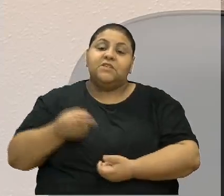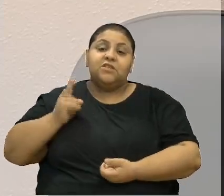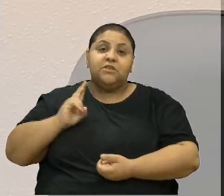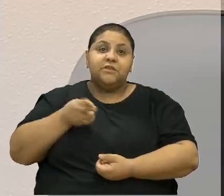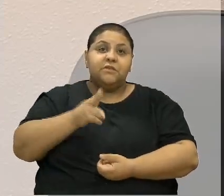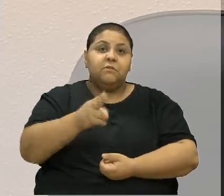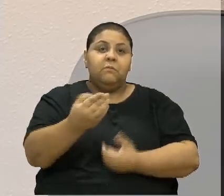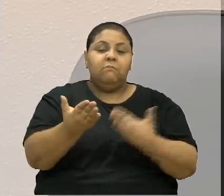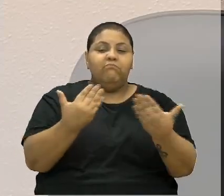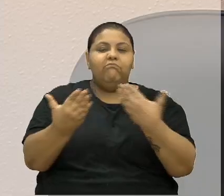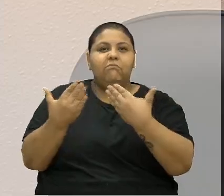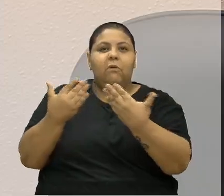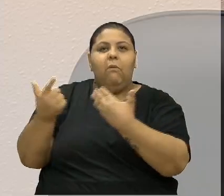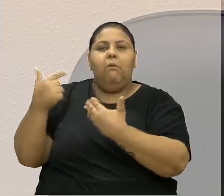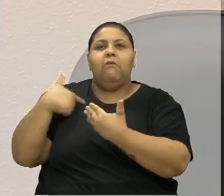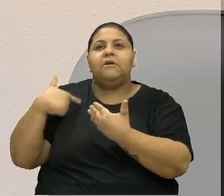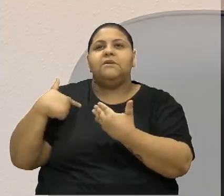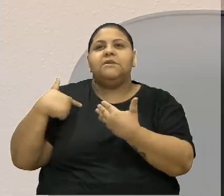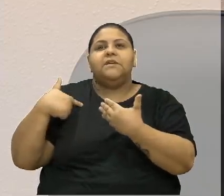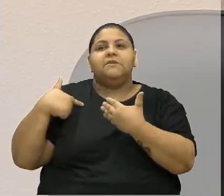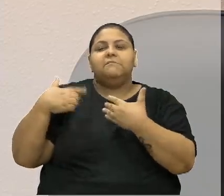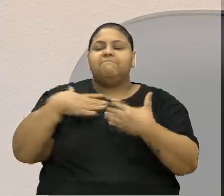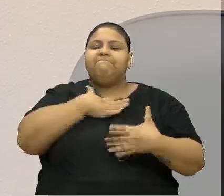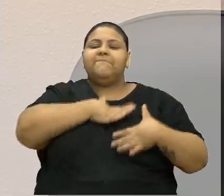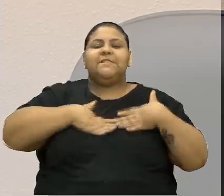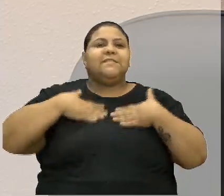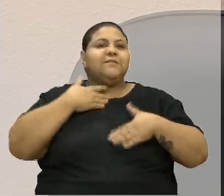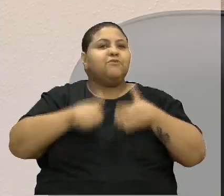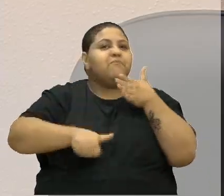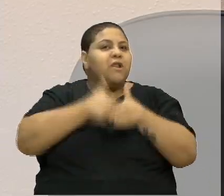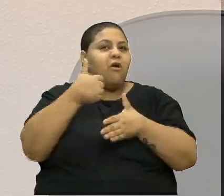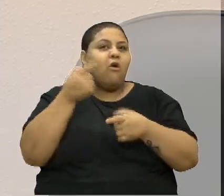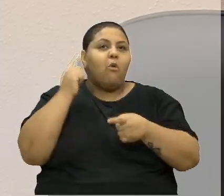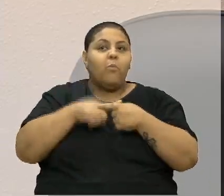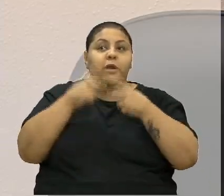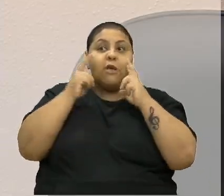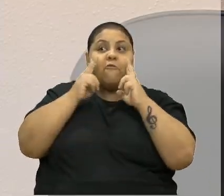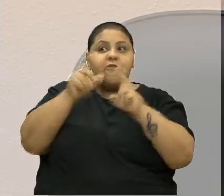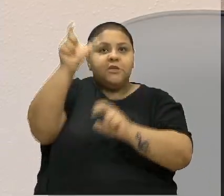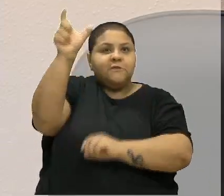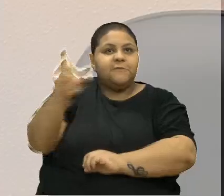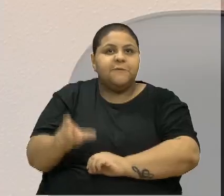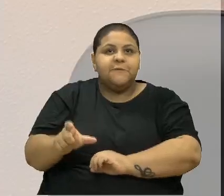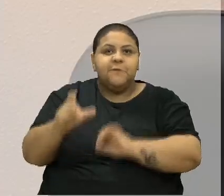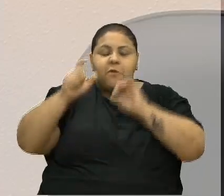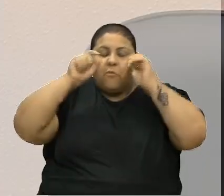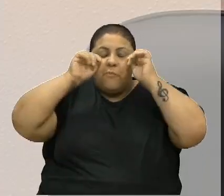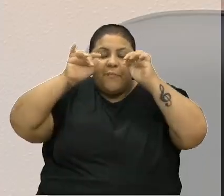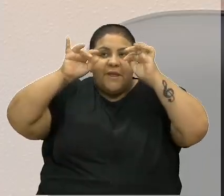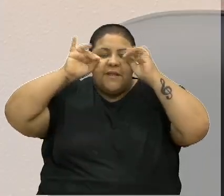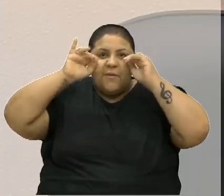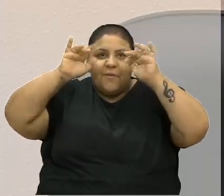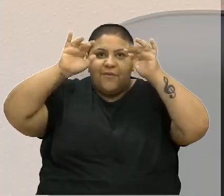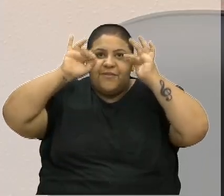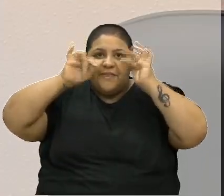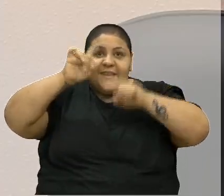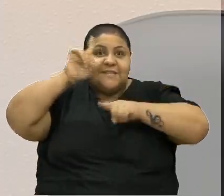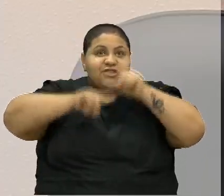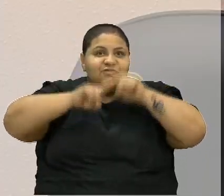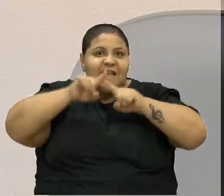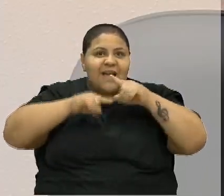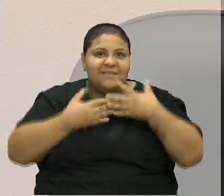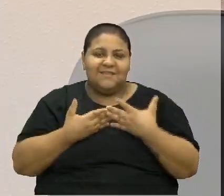gente conversa, eu saio muito melhor, porque eu vejo no Acácio um brilho no olho nas atividades que ele